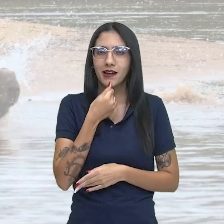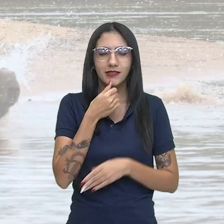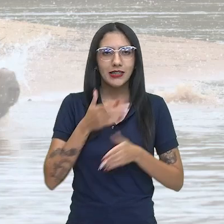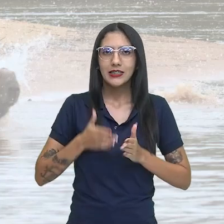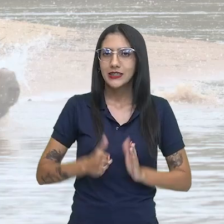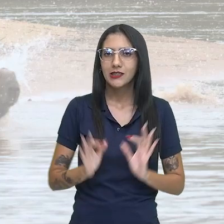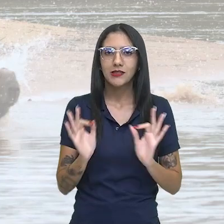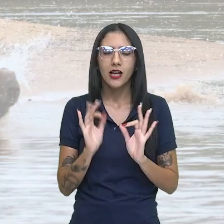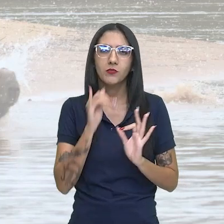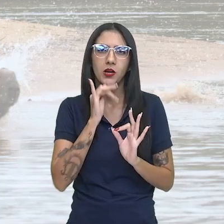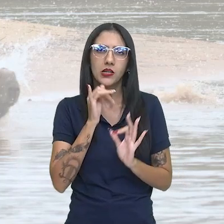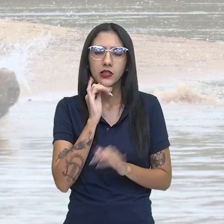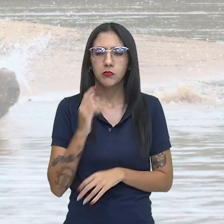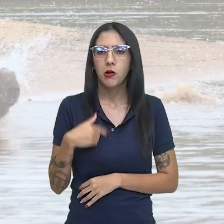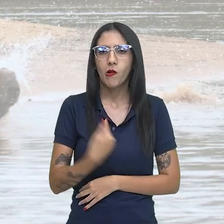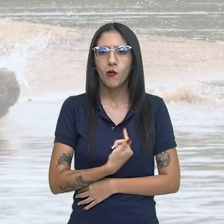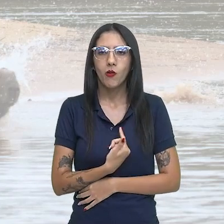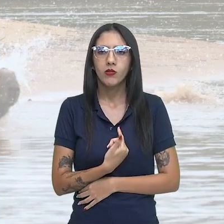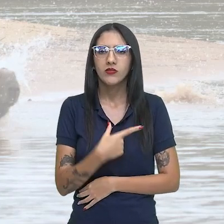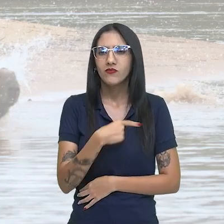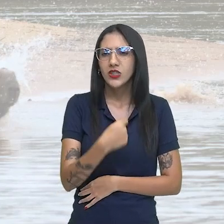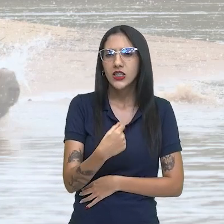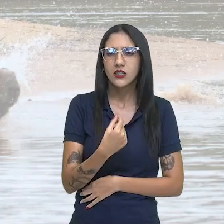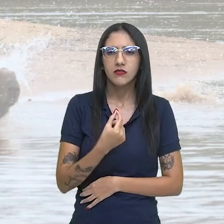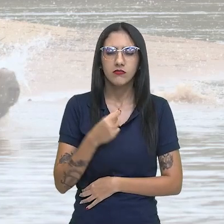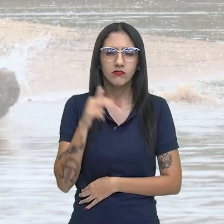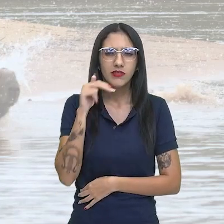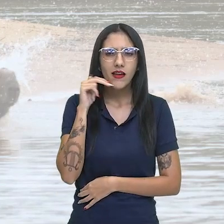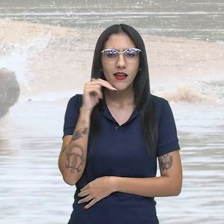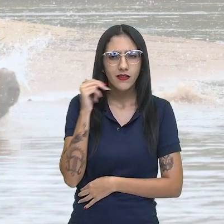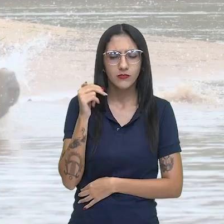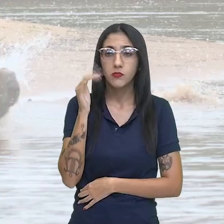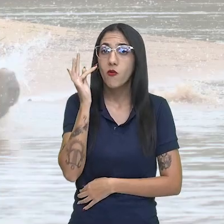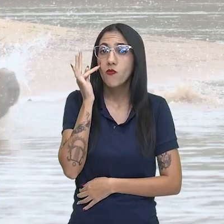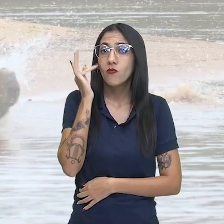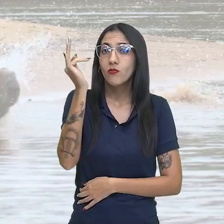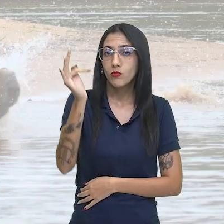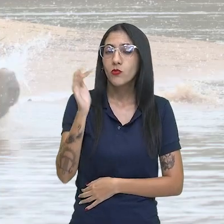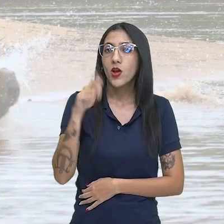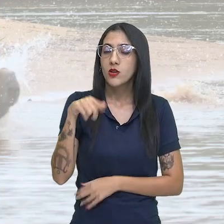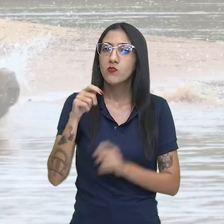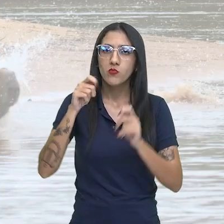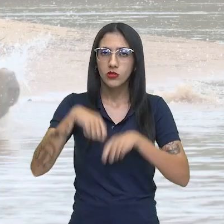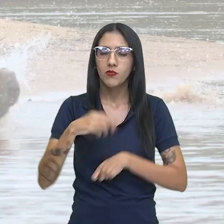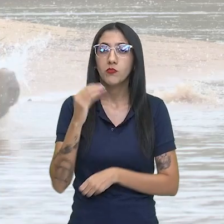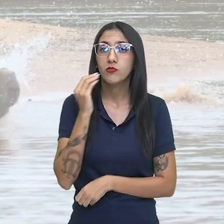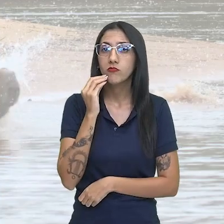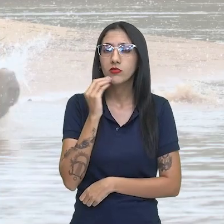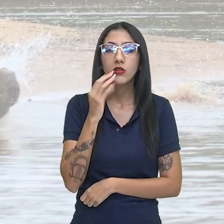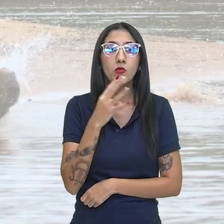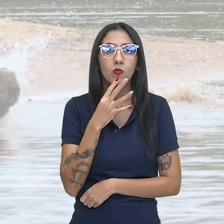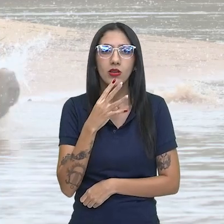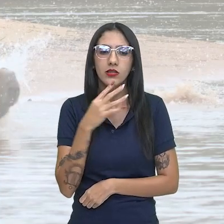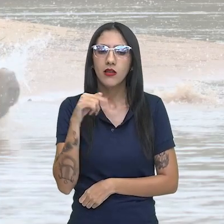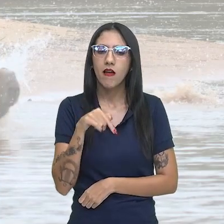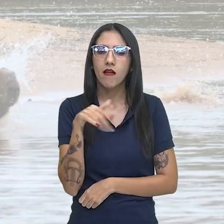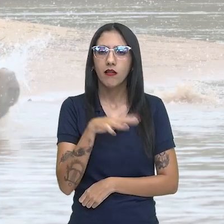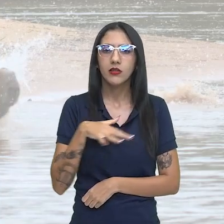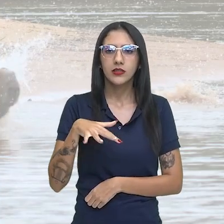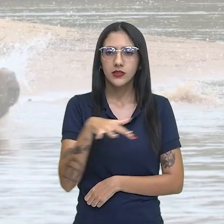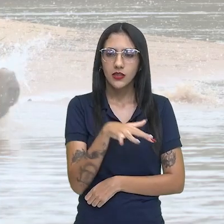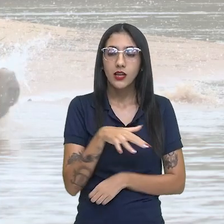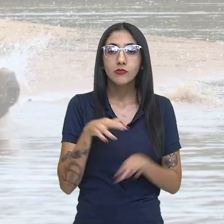por exemplo, nossos filhos, nossos netos, né? Para que eles também tenham oportunidade de conhecer esses ambientes